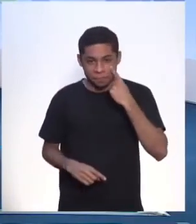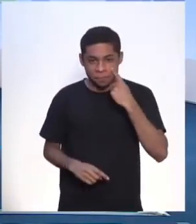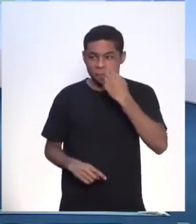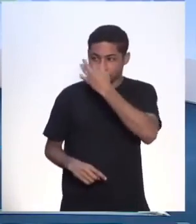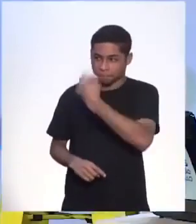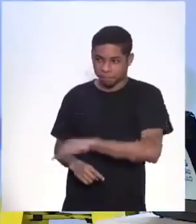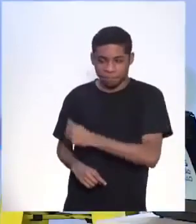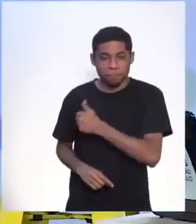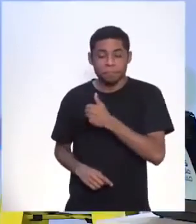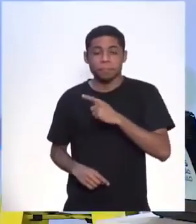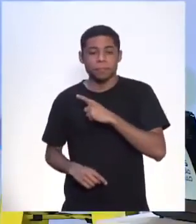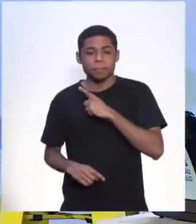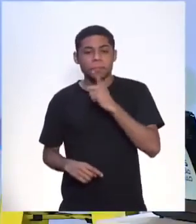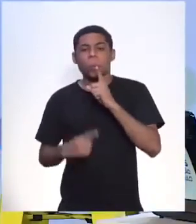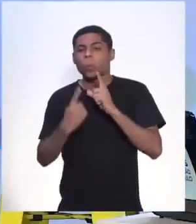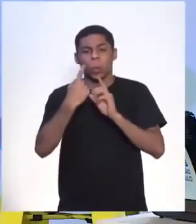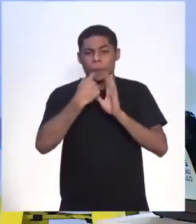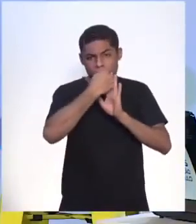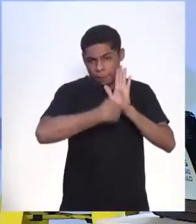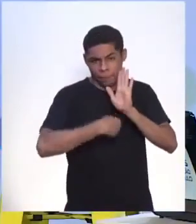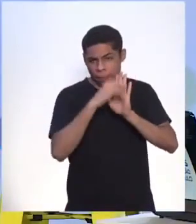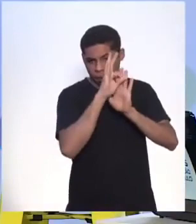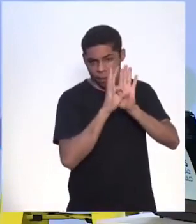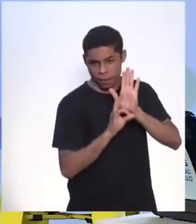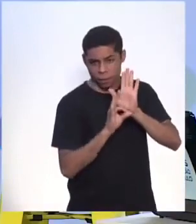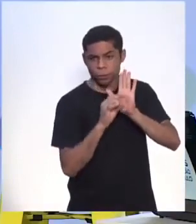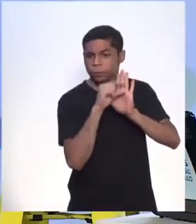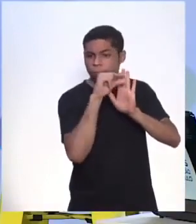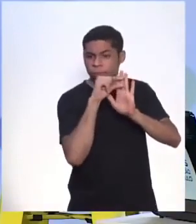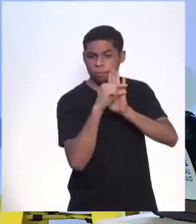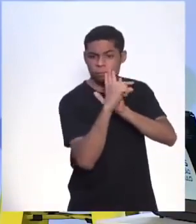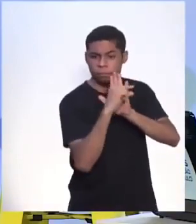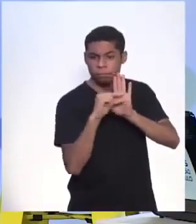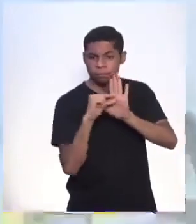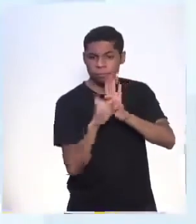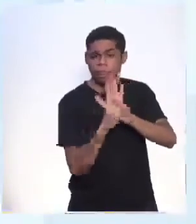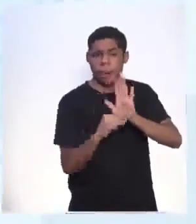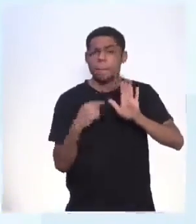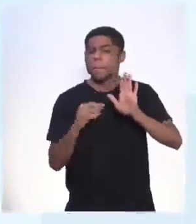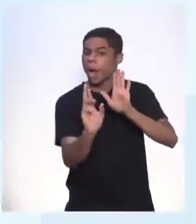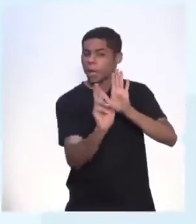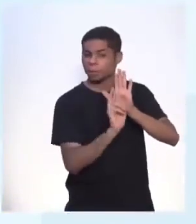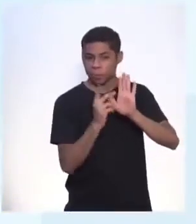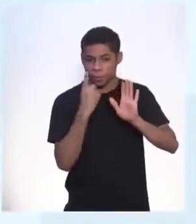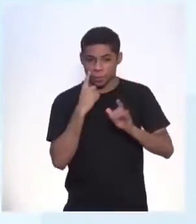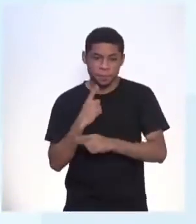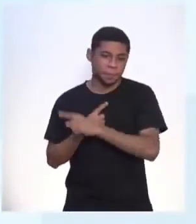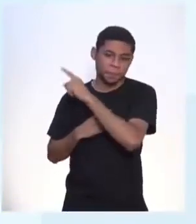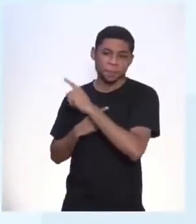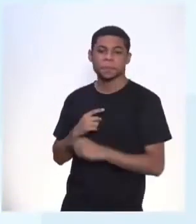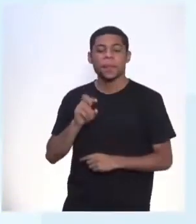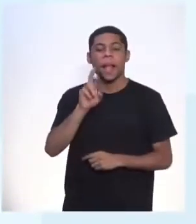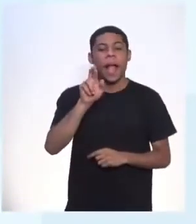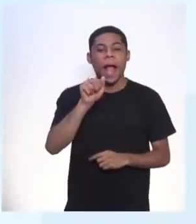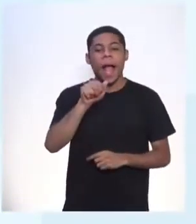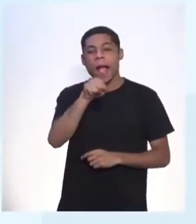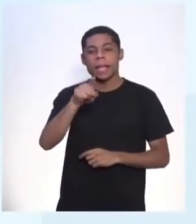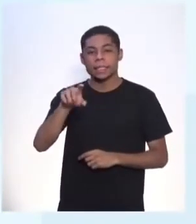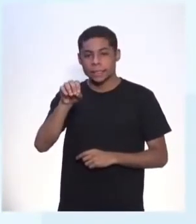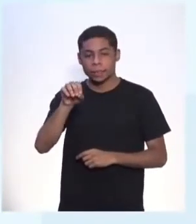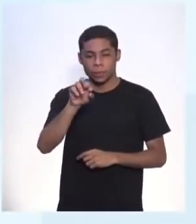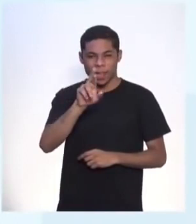aí, tá? A gente tem um pequeno texto, né? Que ele vai ajustar essa questão aí da questão da razão, né, a